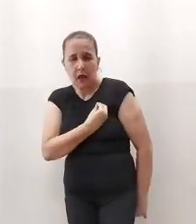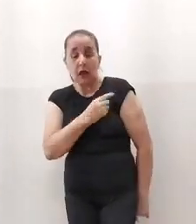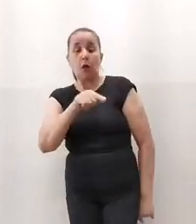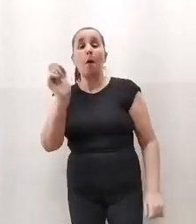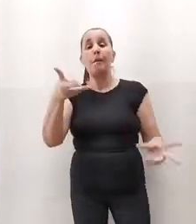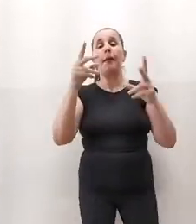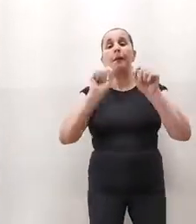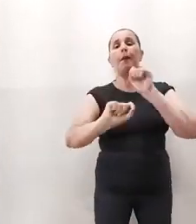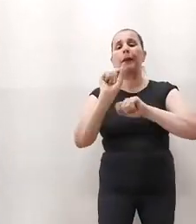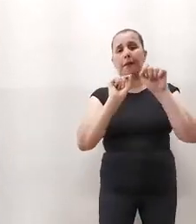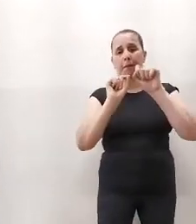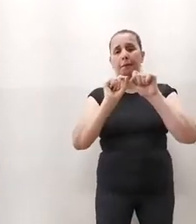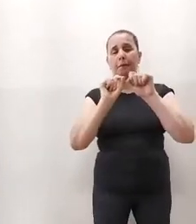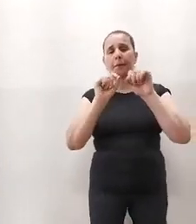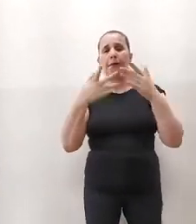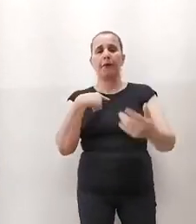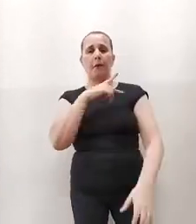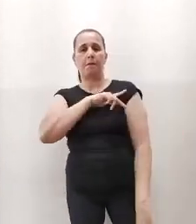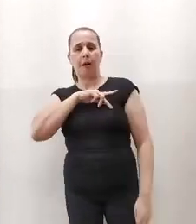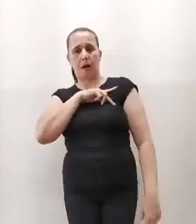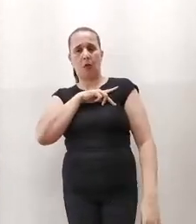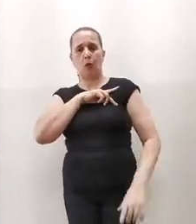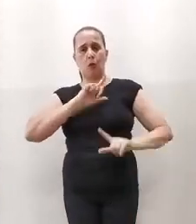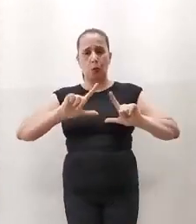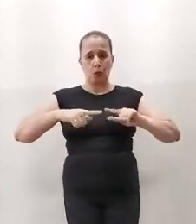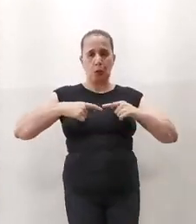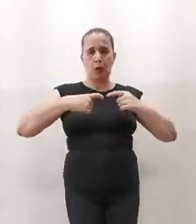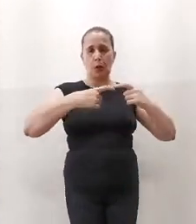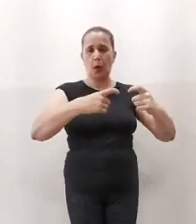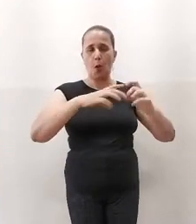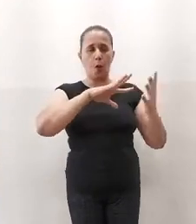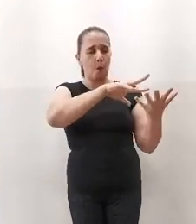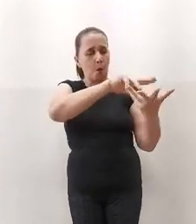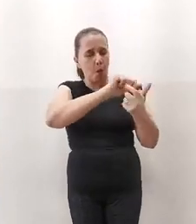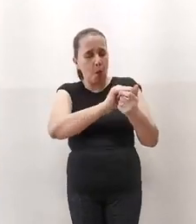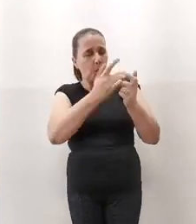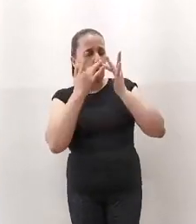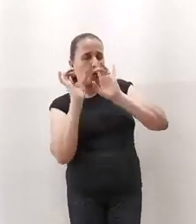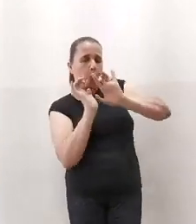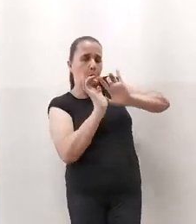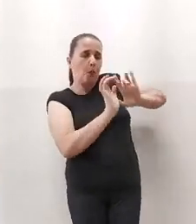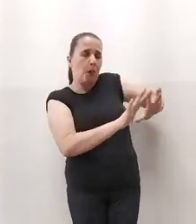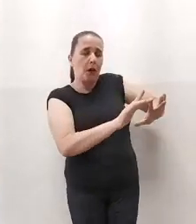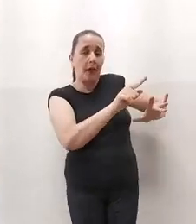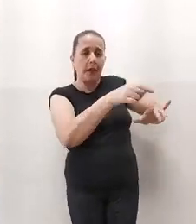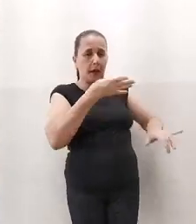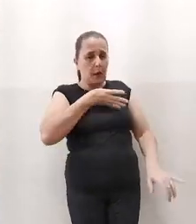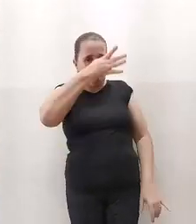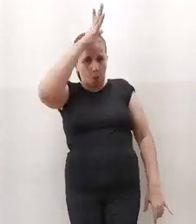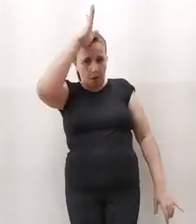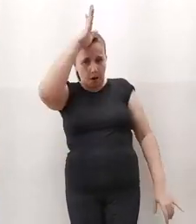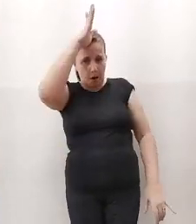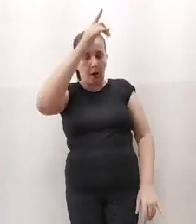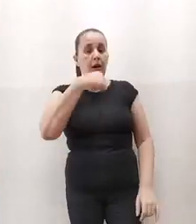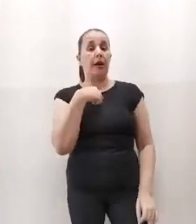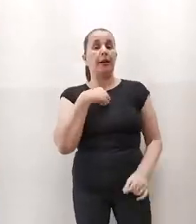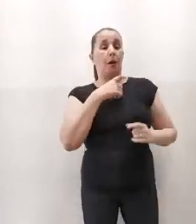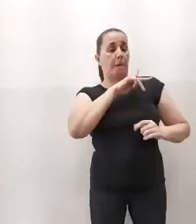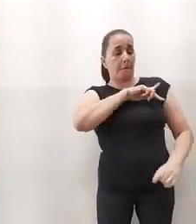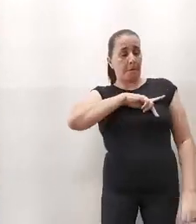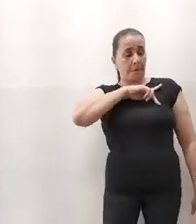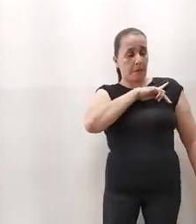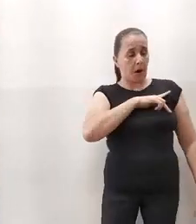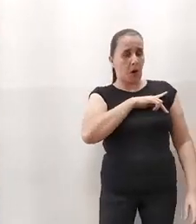perceber o seguinte: Paulo combateu o mundo e a sua imoralidade em Roma na sua época. Paulo